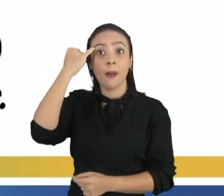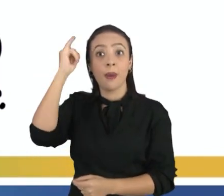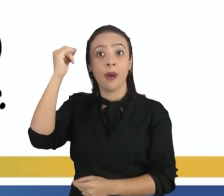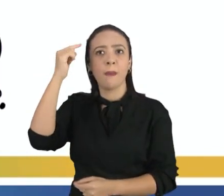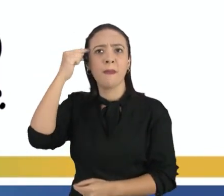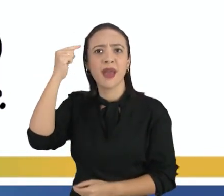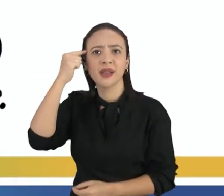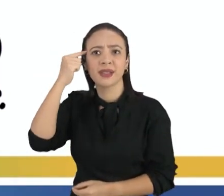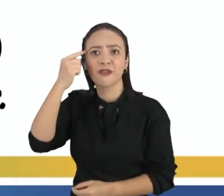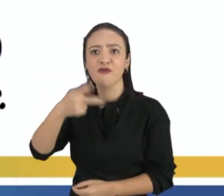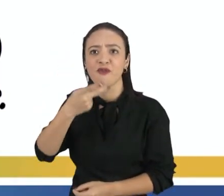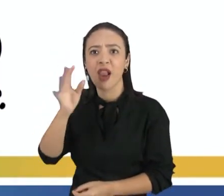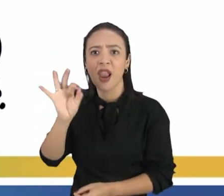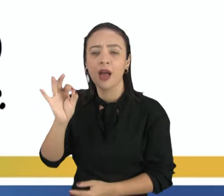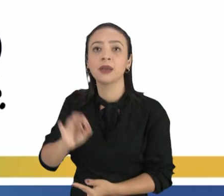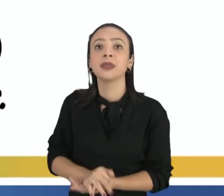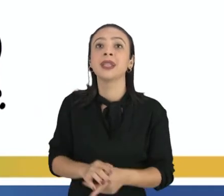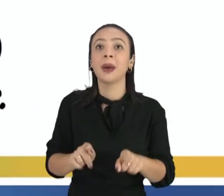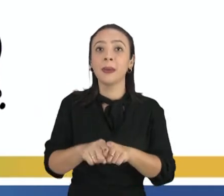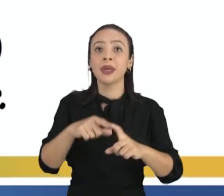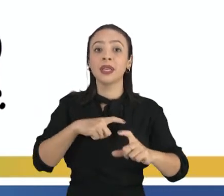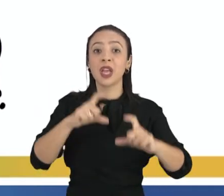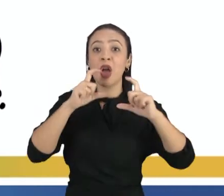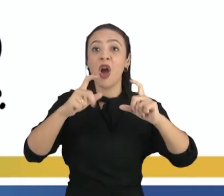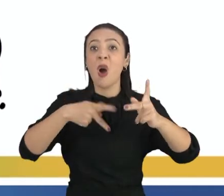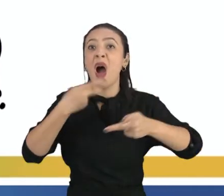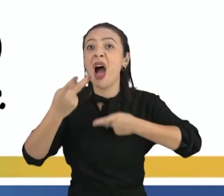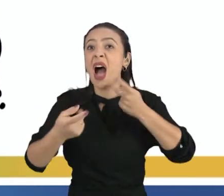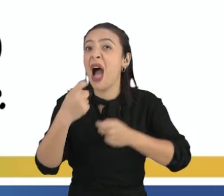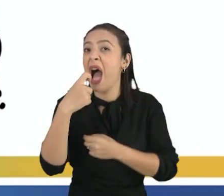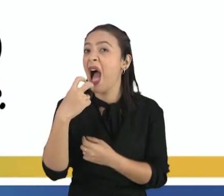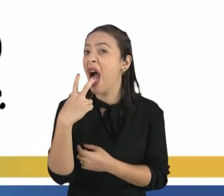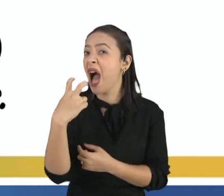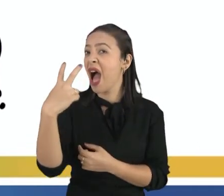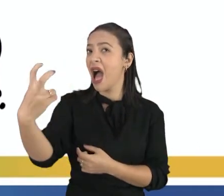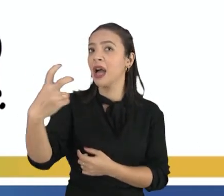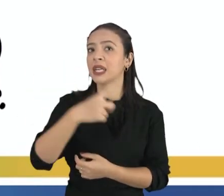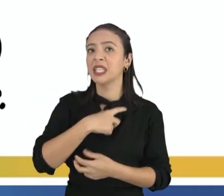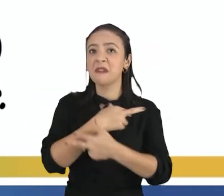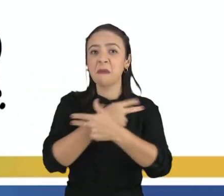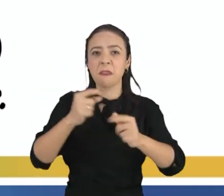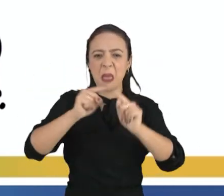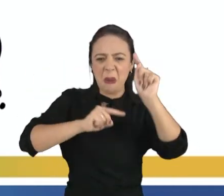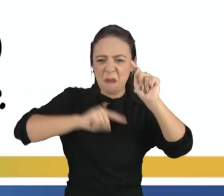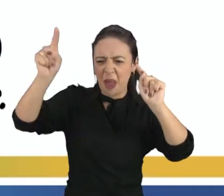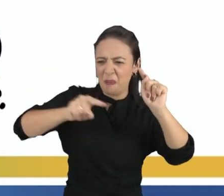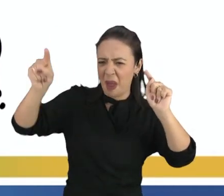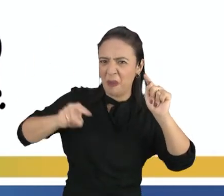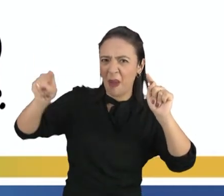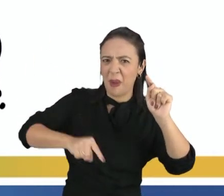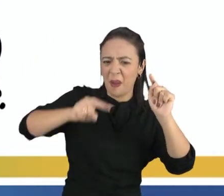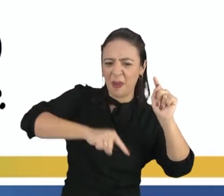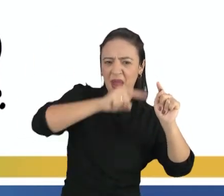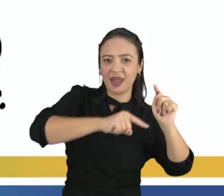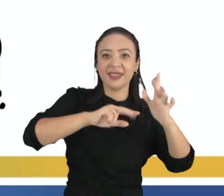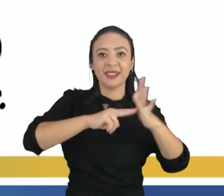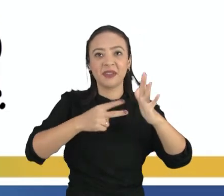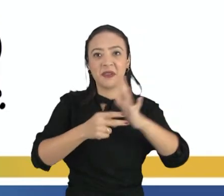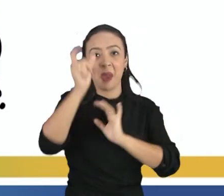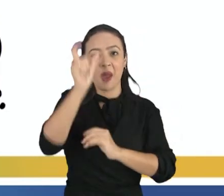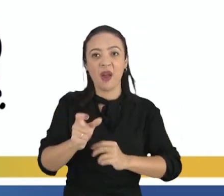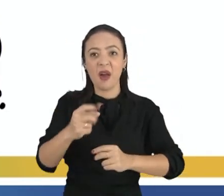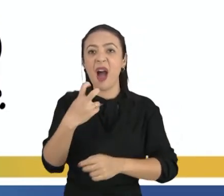falando. O balão de grito, que ele é formado por vários traços, né, indicando ali que o personagem